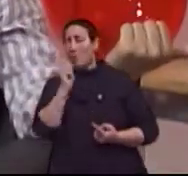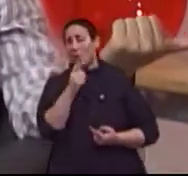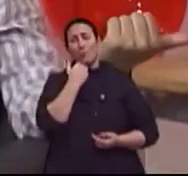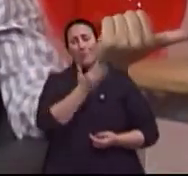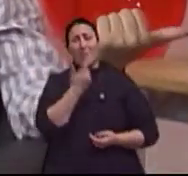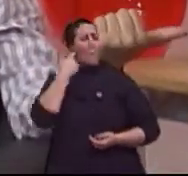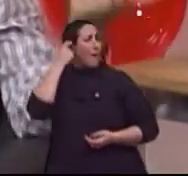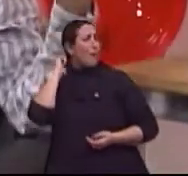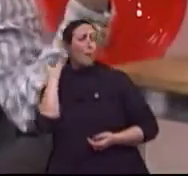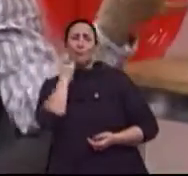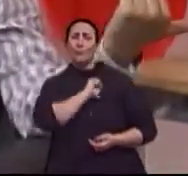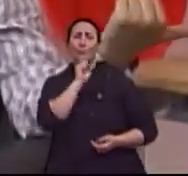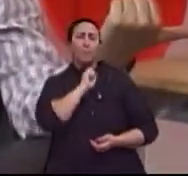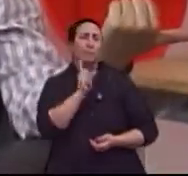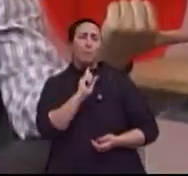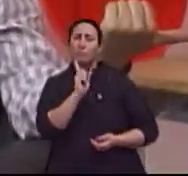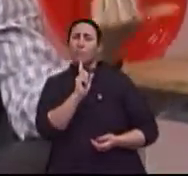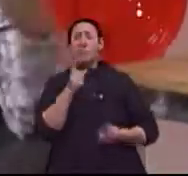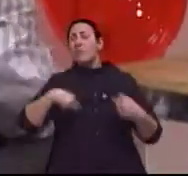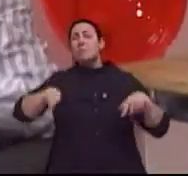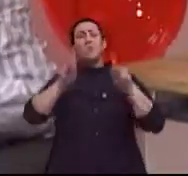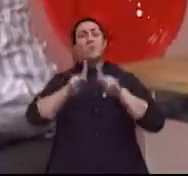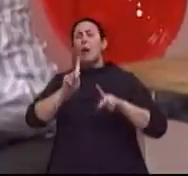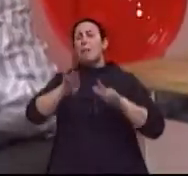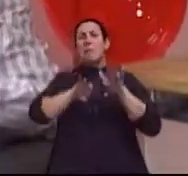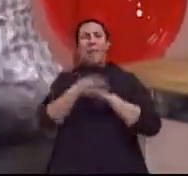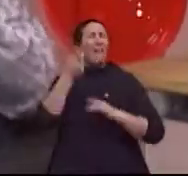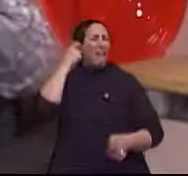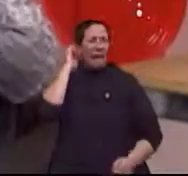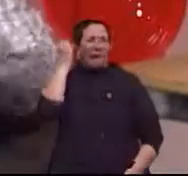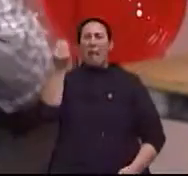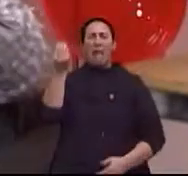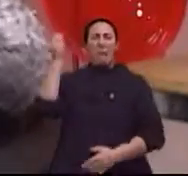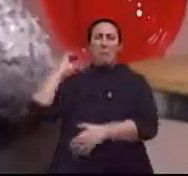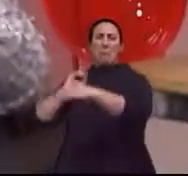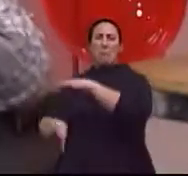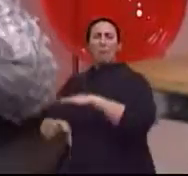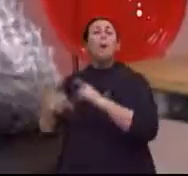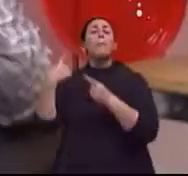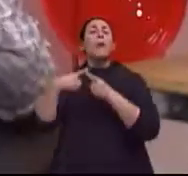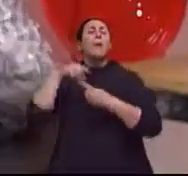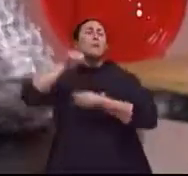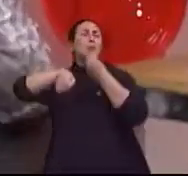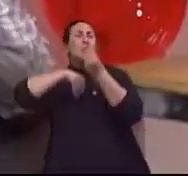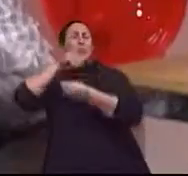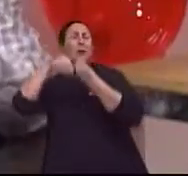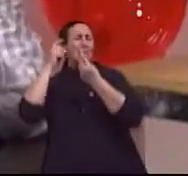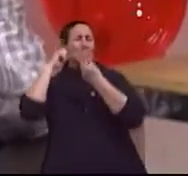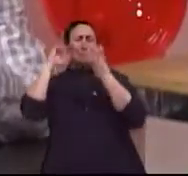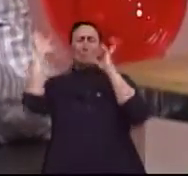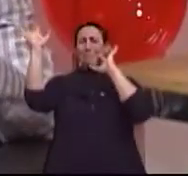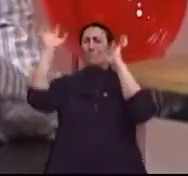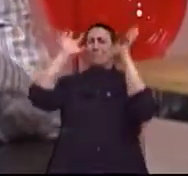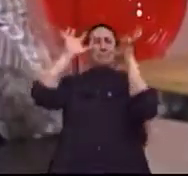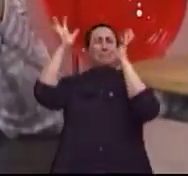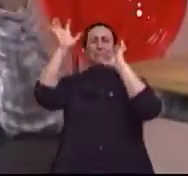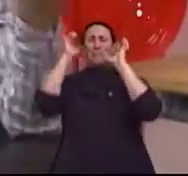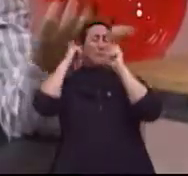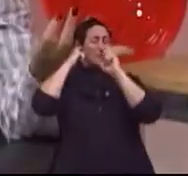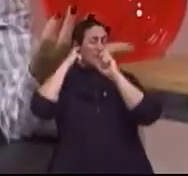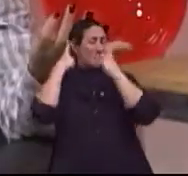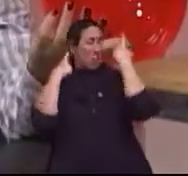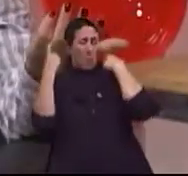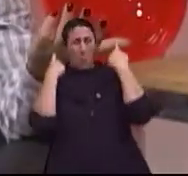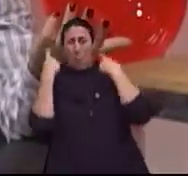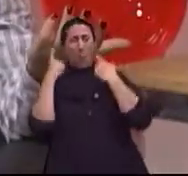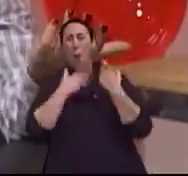desses antigos, né, que as pessoas não se adaptavam, guardavam na gaveta, porque misturava o som com a fala, o barulho, então ele escutava mais barulho